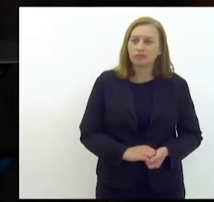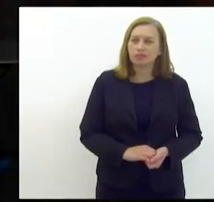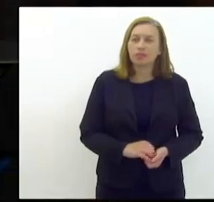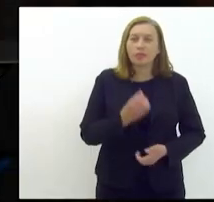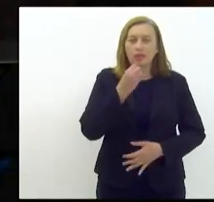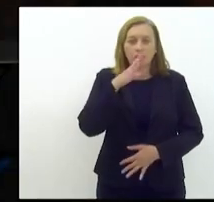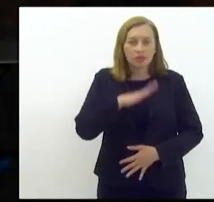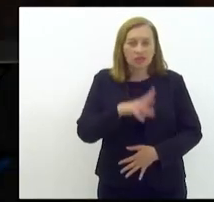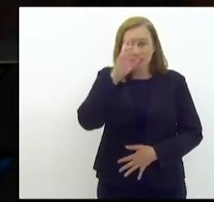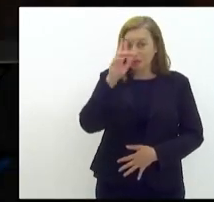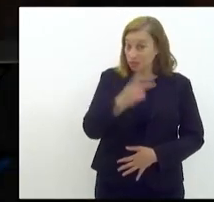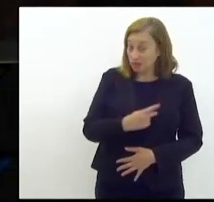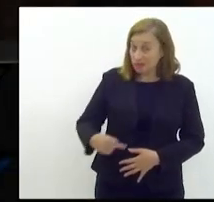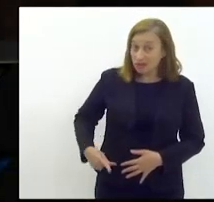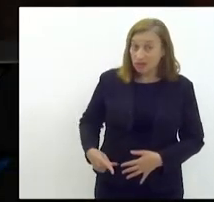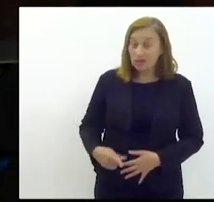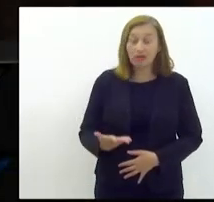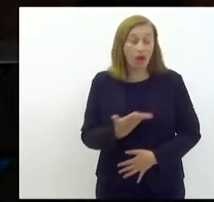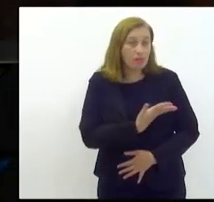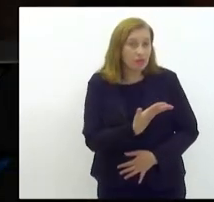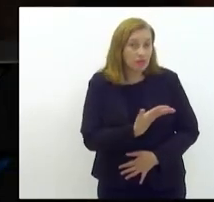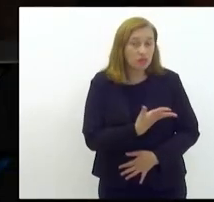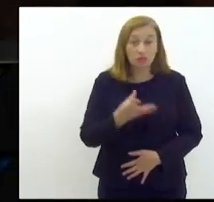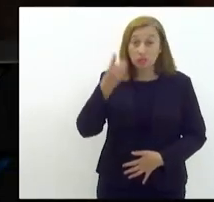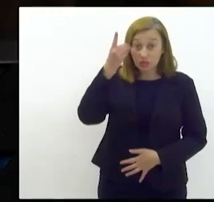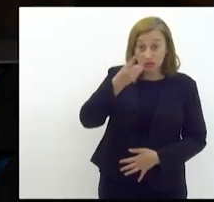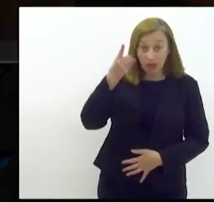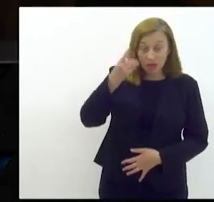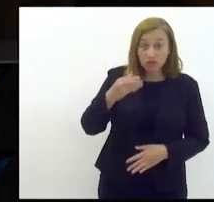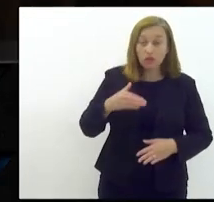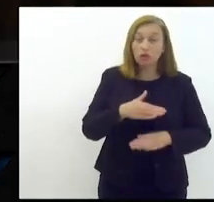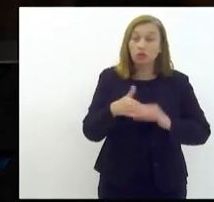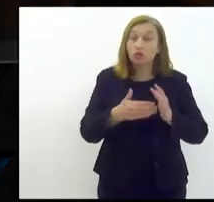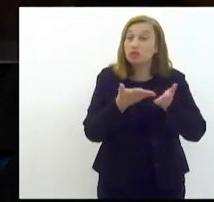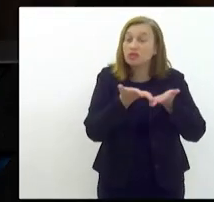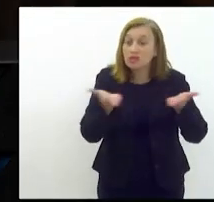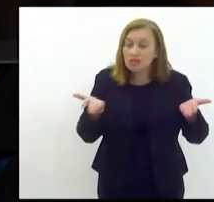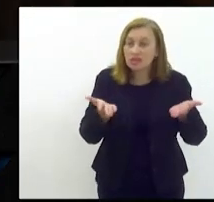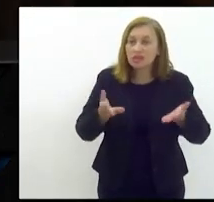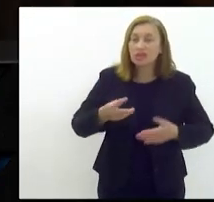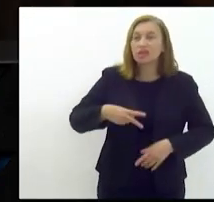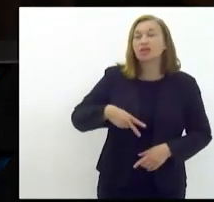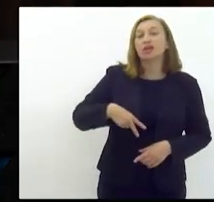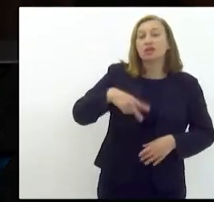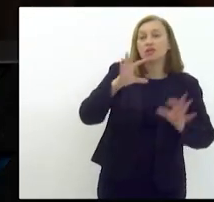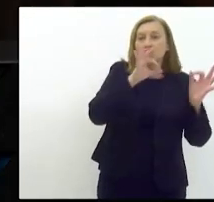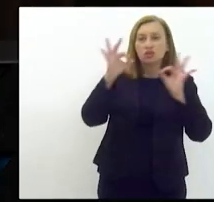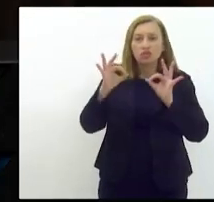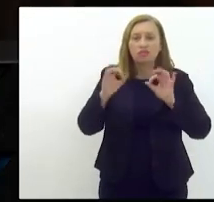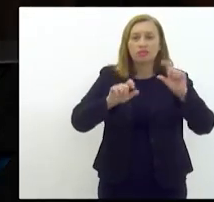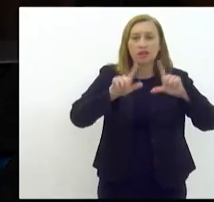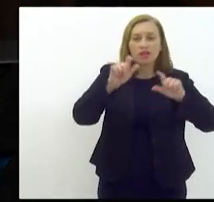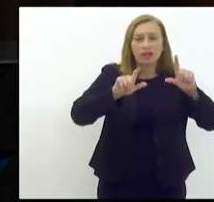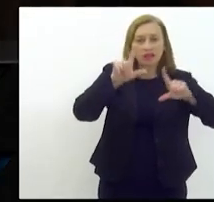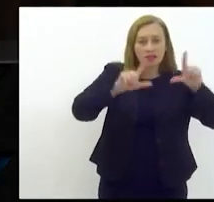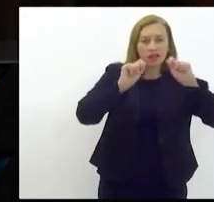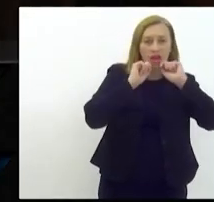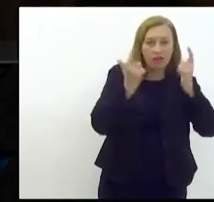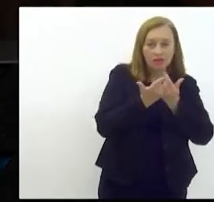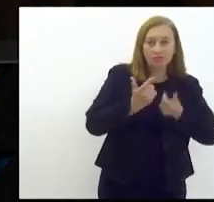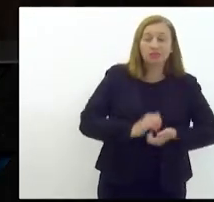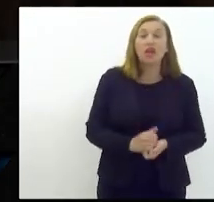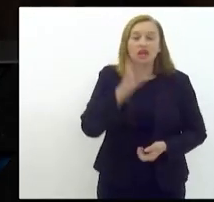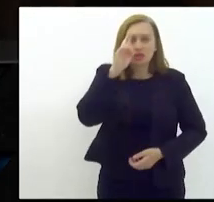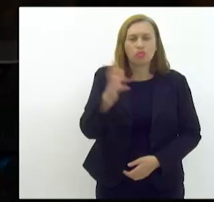Boa tarde Presidente novos colegas parlamentares público presente e quem nos assiste pela TV alheias Presidente